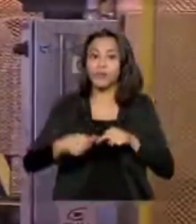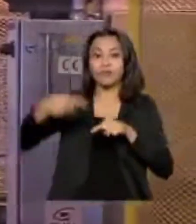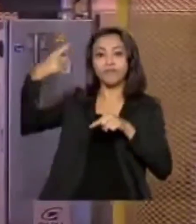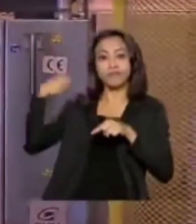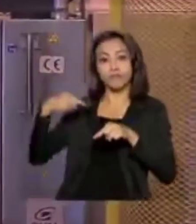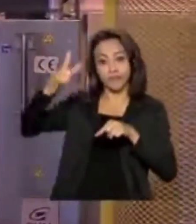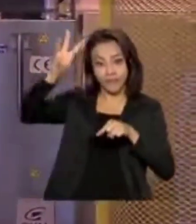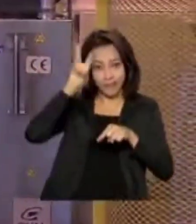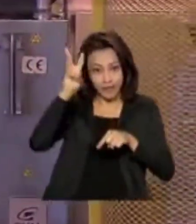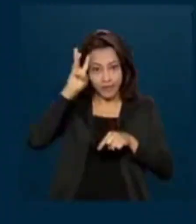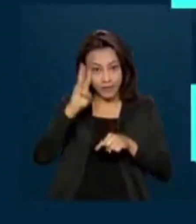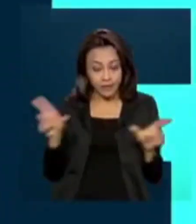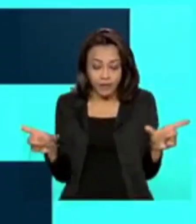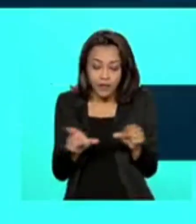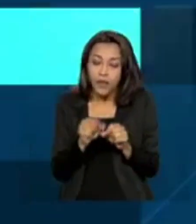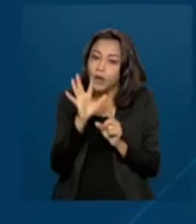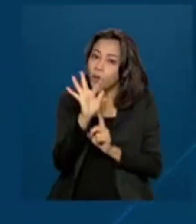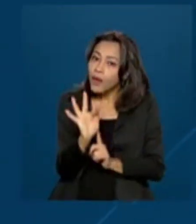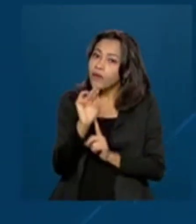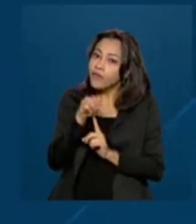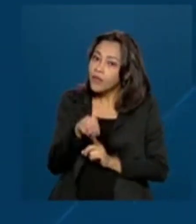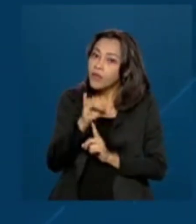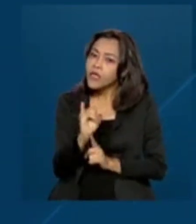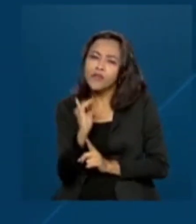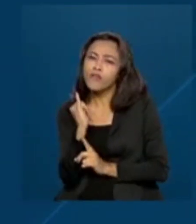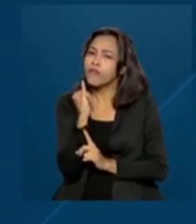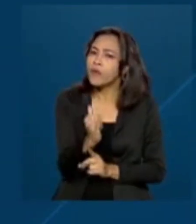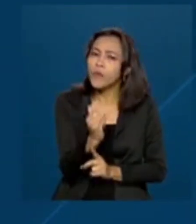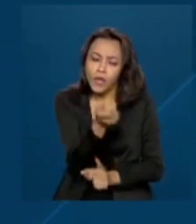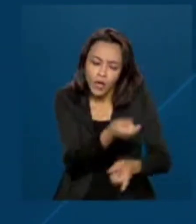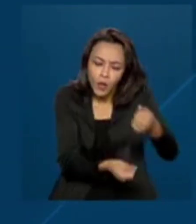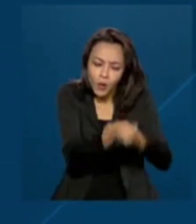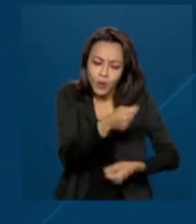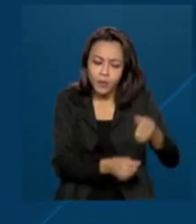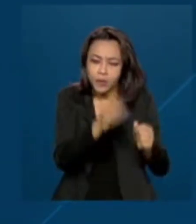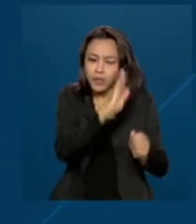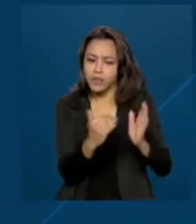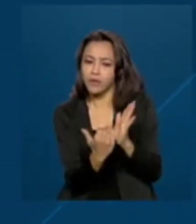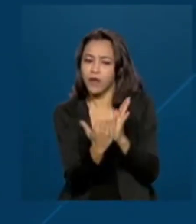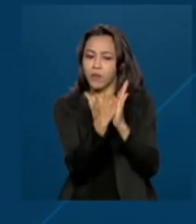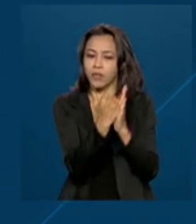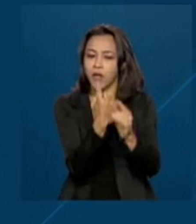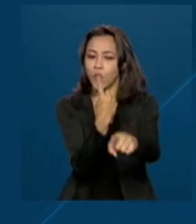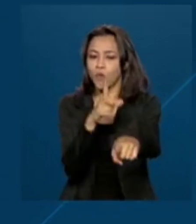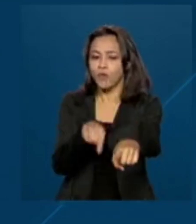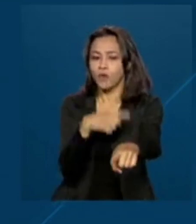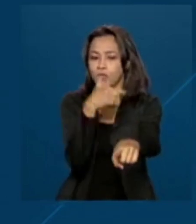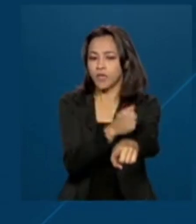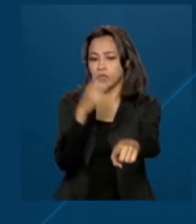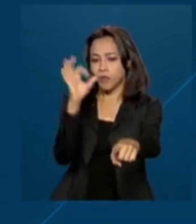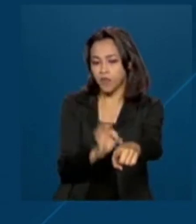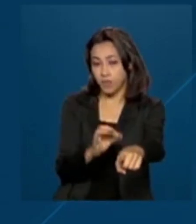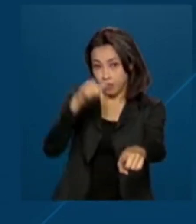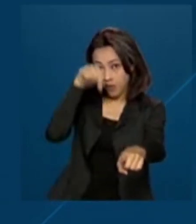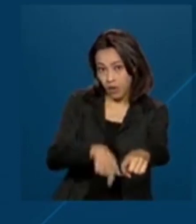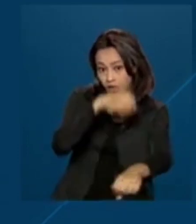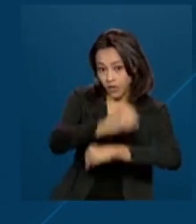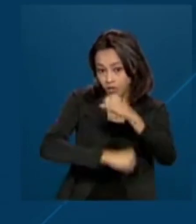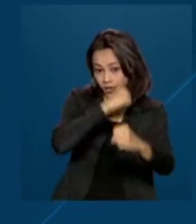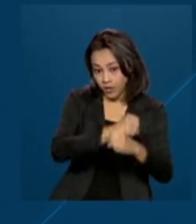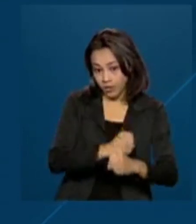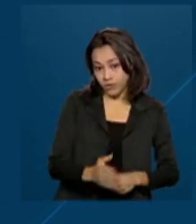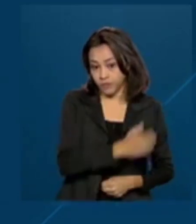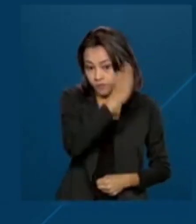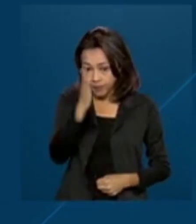Monetário Internacional indica que o crescimento da economia brasileira será de 1,7% em 2022, acima da taxa